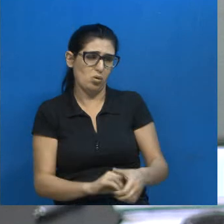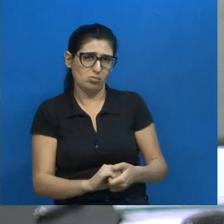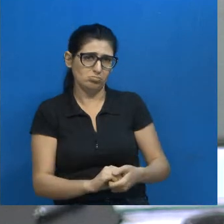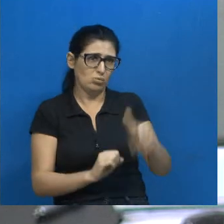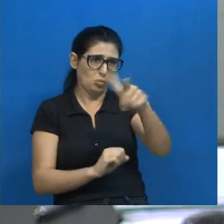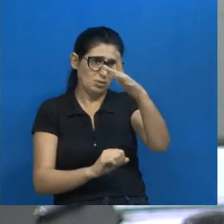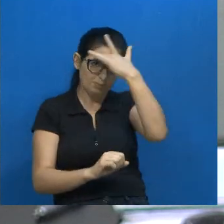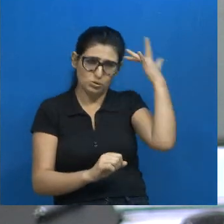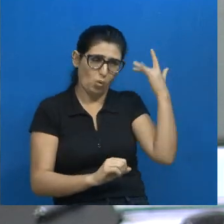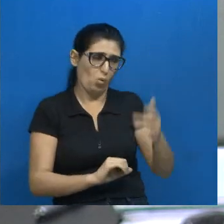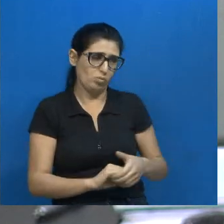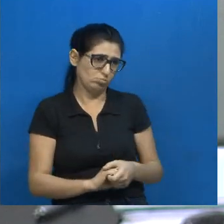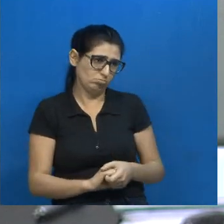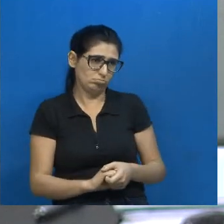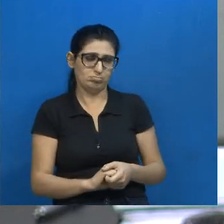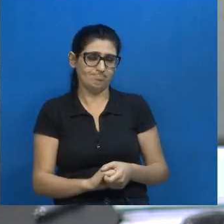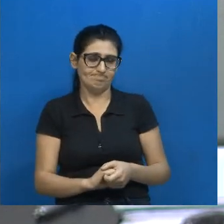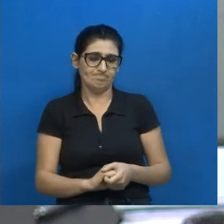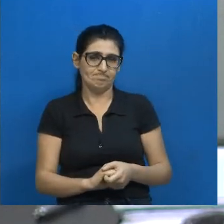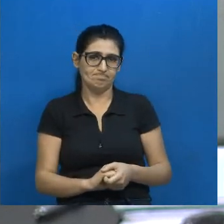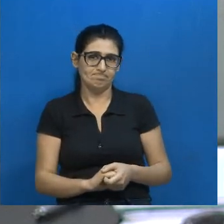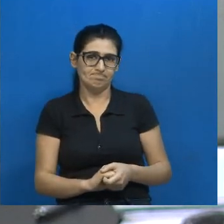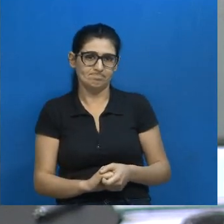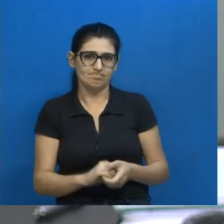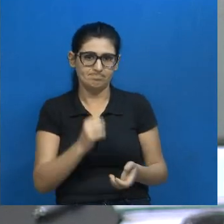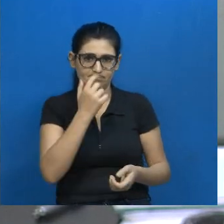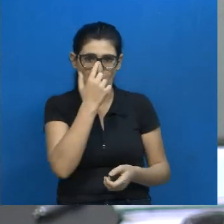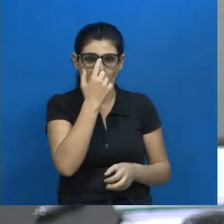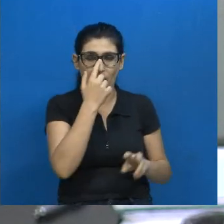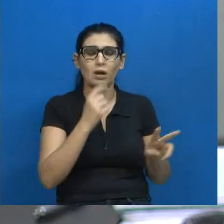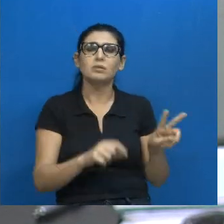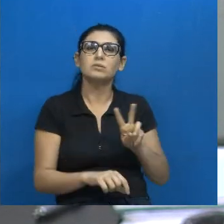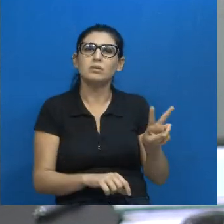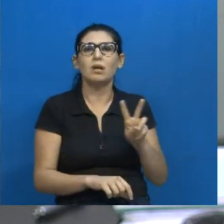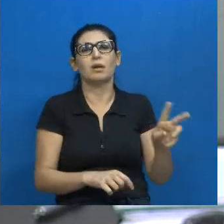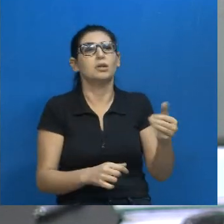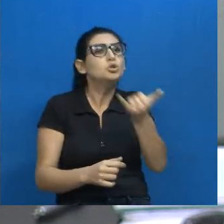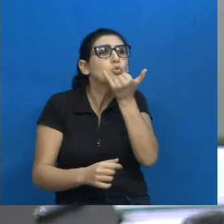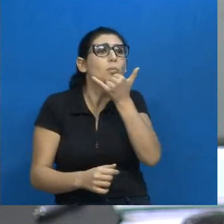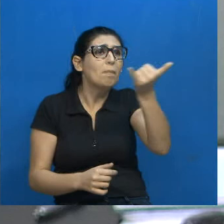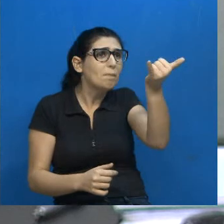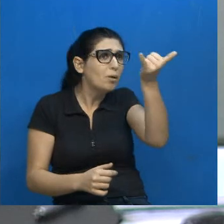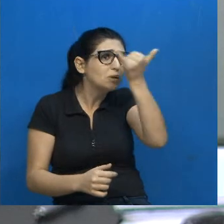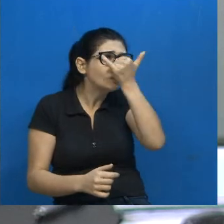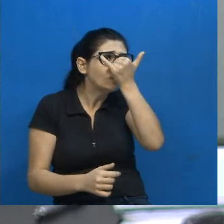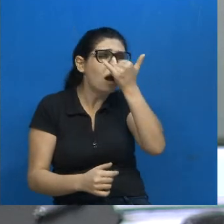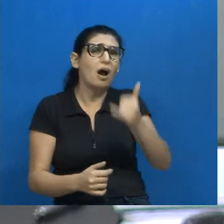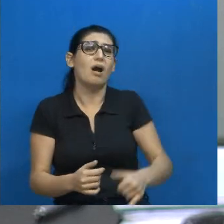sobre os vereadores. Tenho condição de falar sobre a secretaria. Se a secretaria...